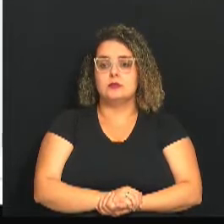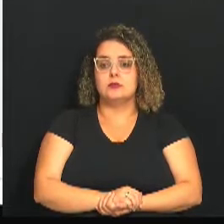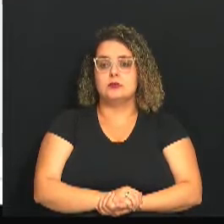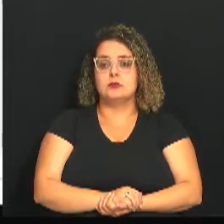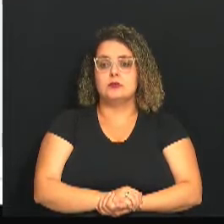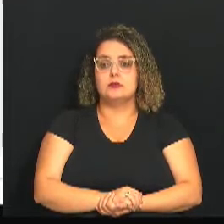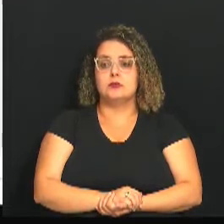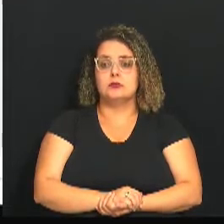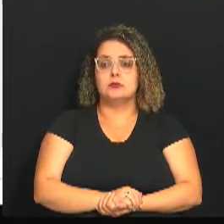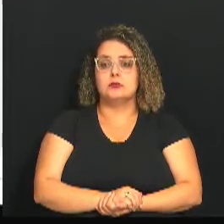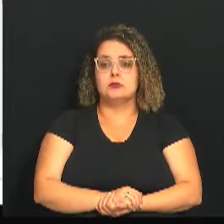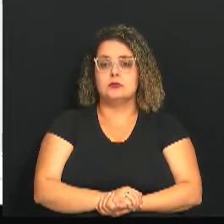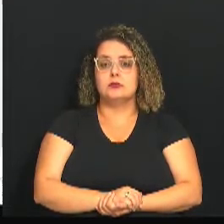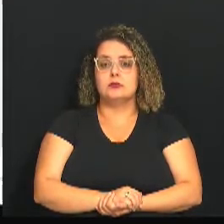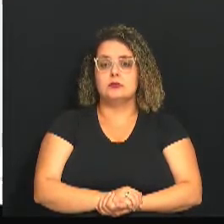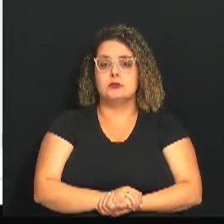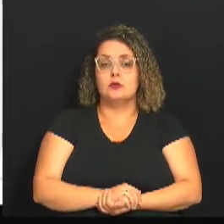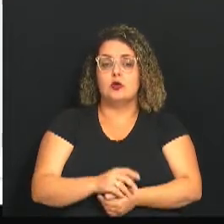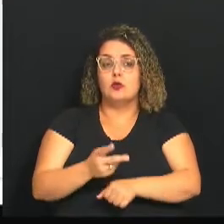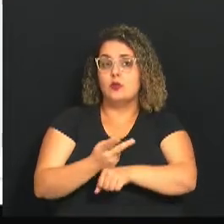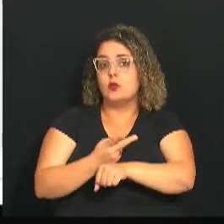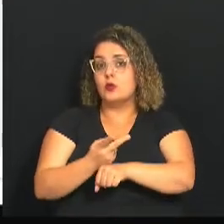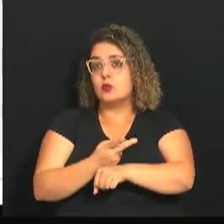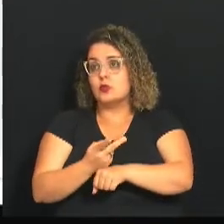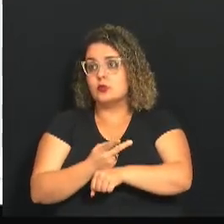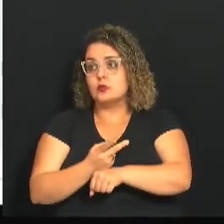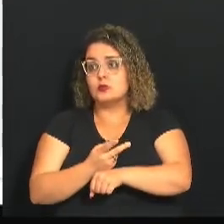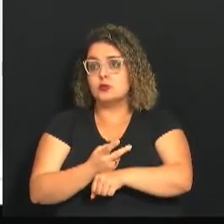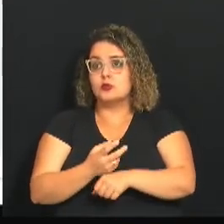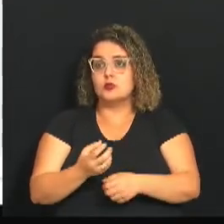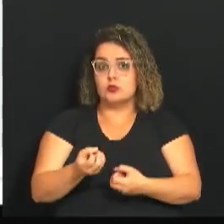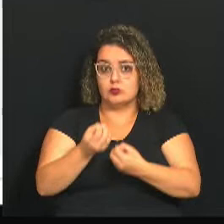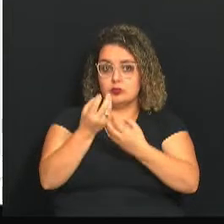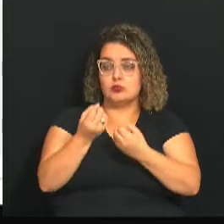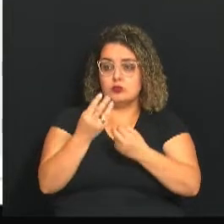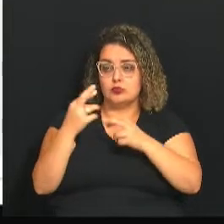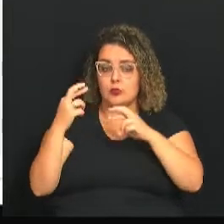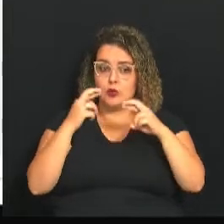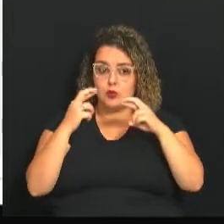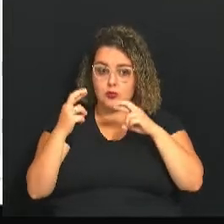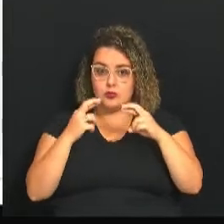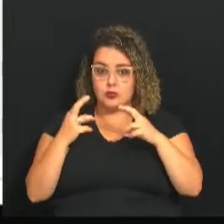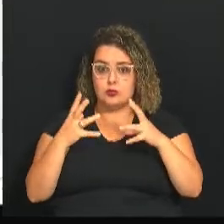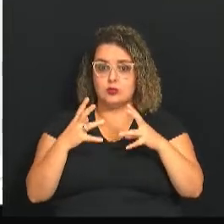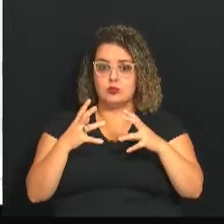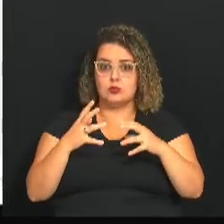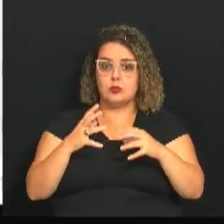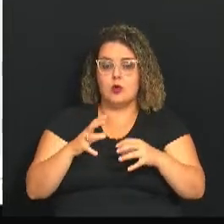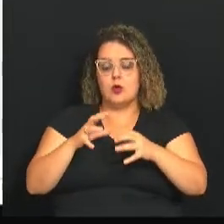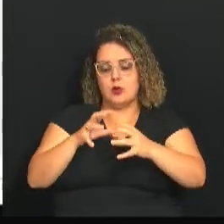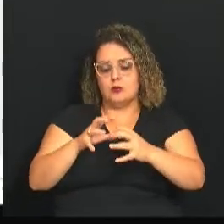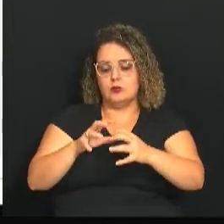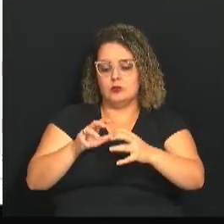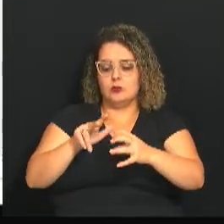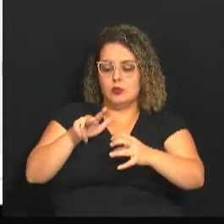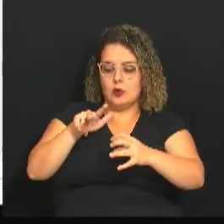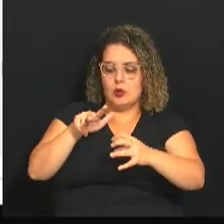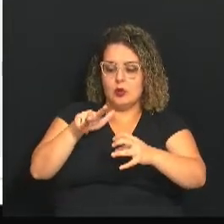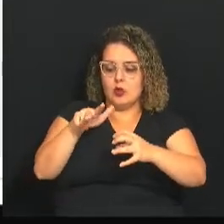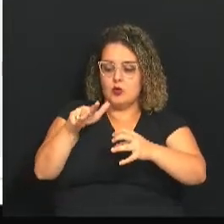ela busca determinar, a partir de um conjunto de dados, tanto observacionais, estações meteorológicas, dados de satélite, de